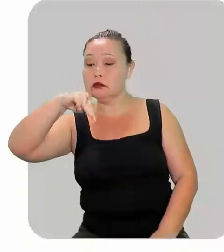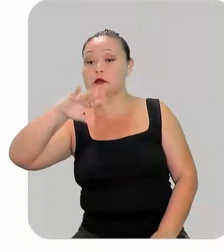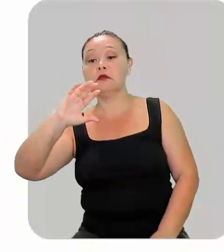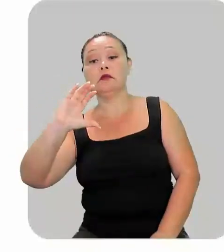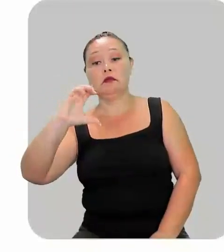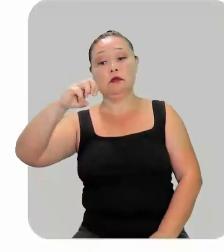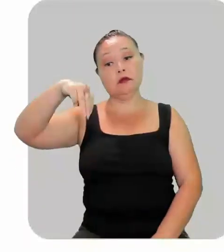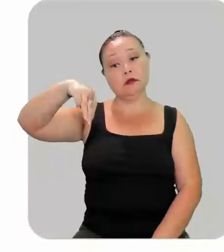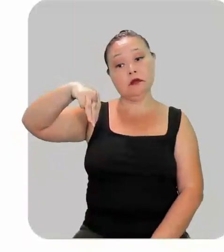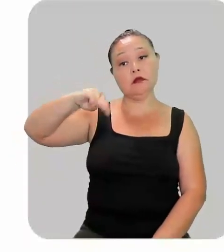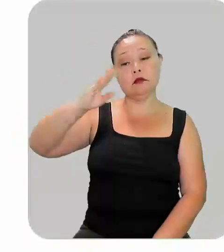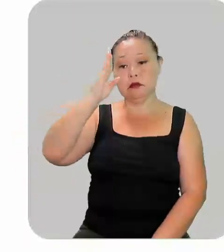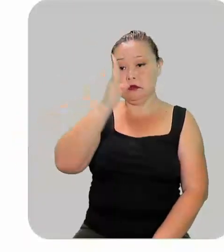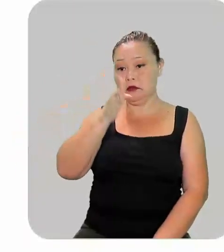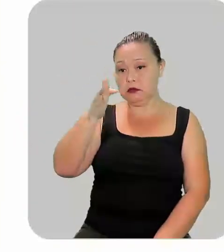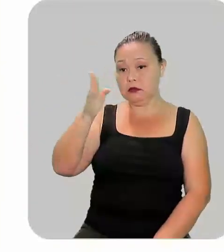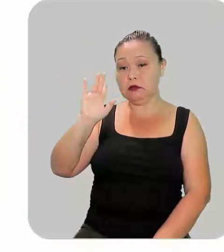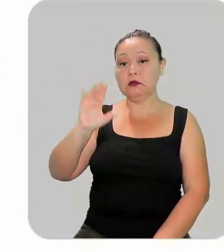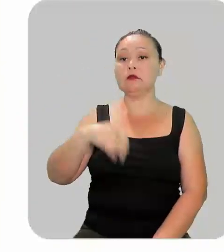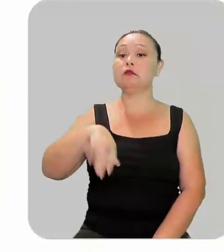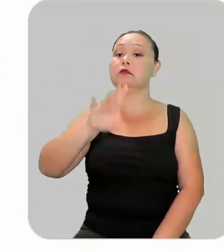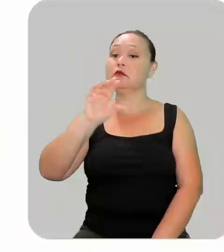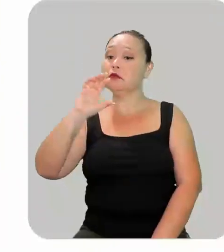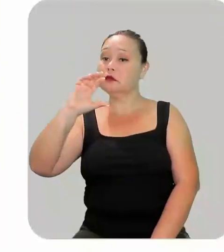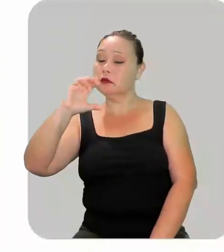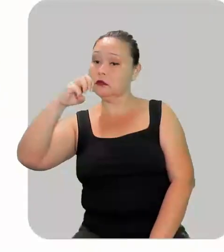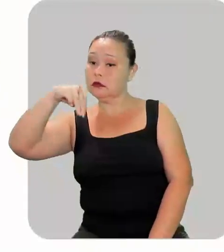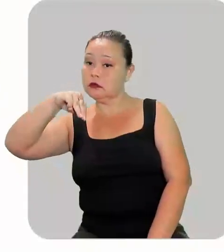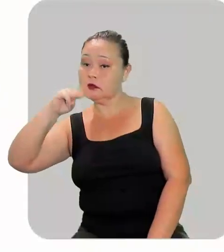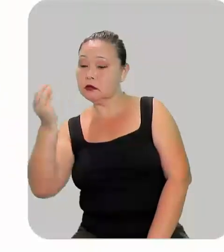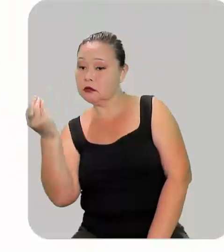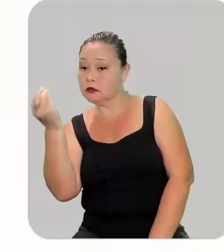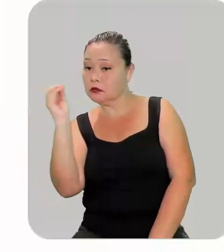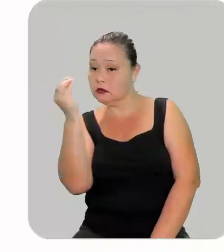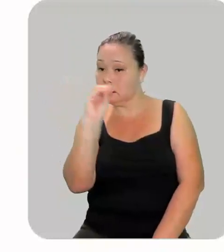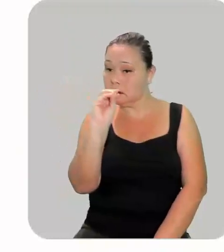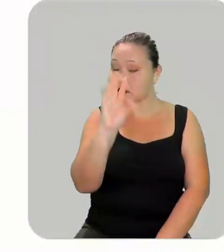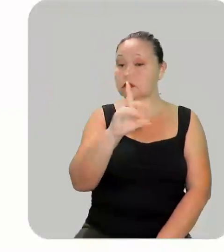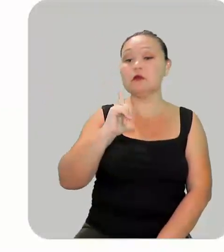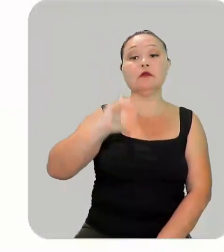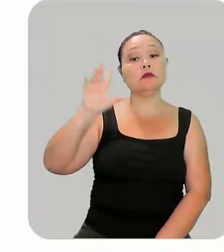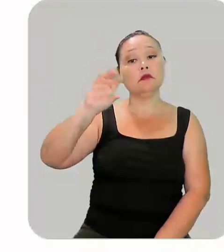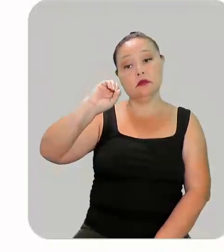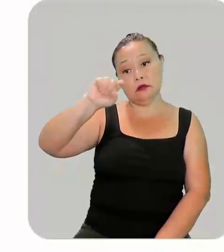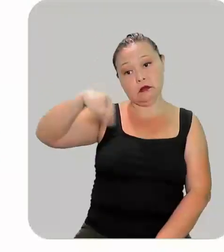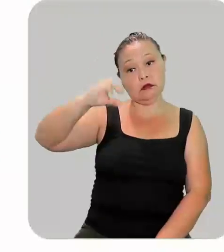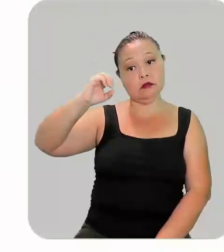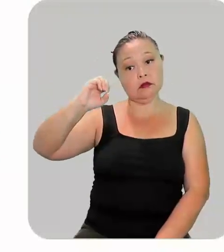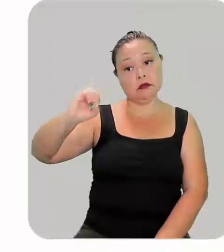decímetro, centímetro, né? 5 centímetros, completa até chegar no metro, então